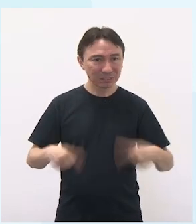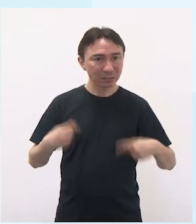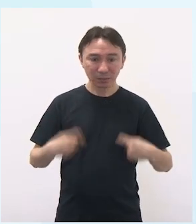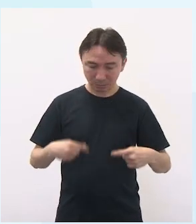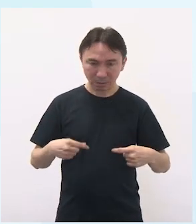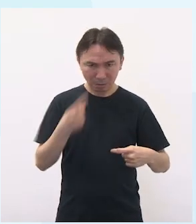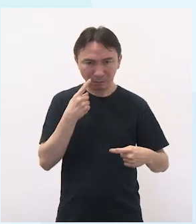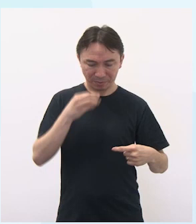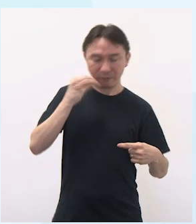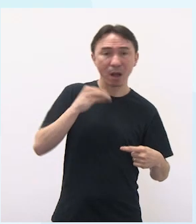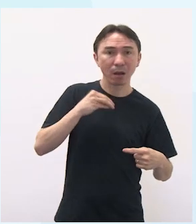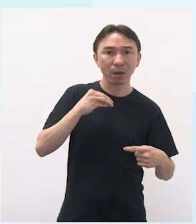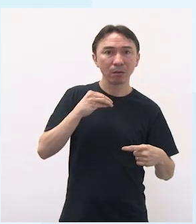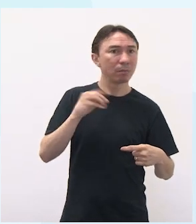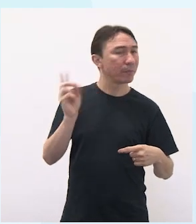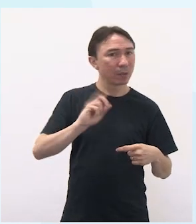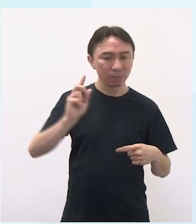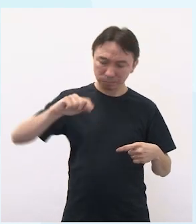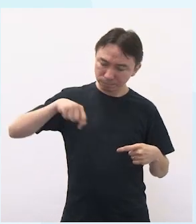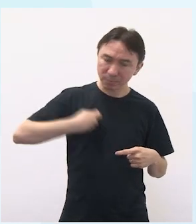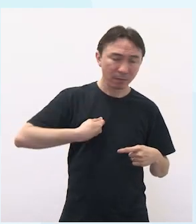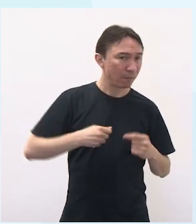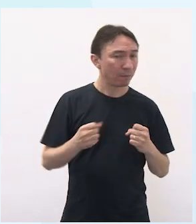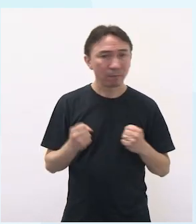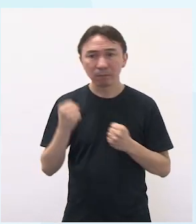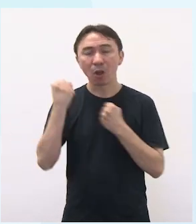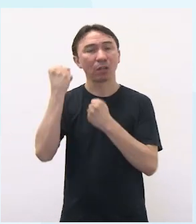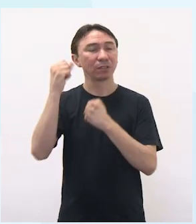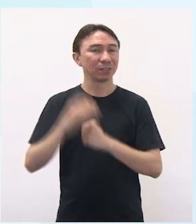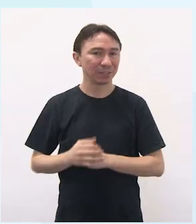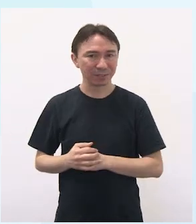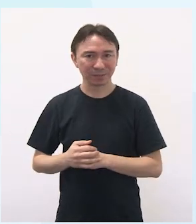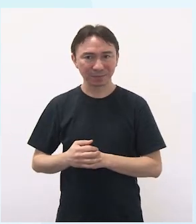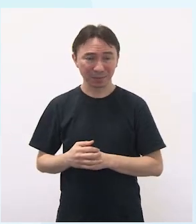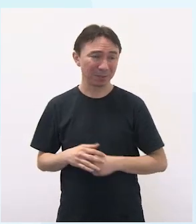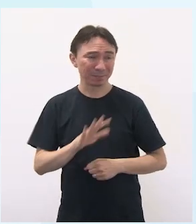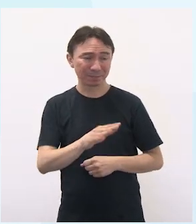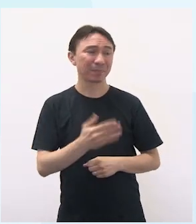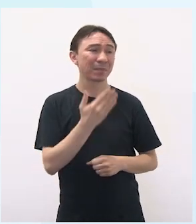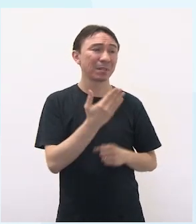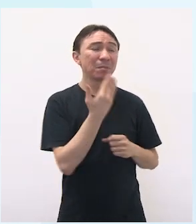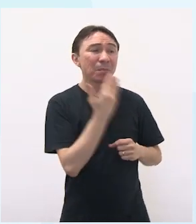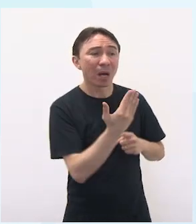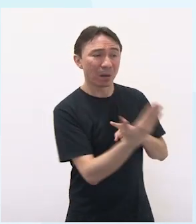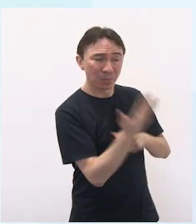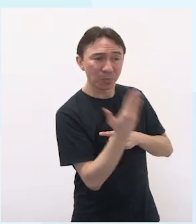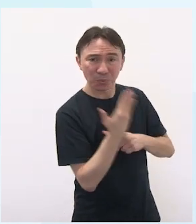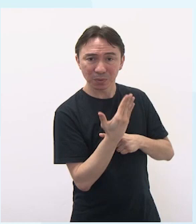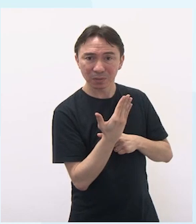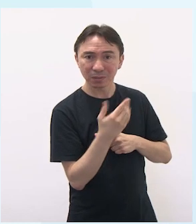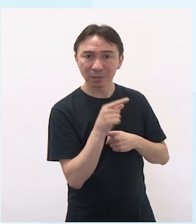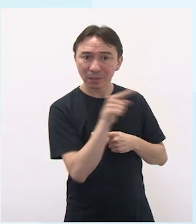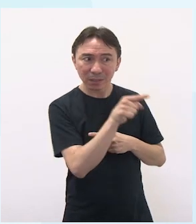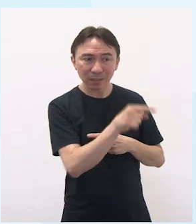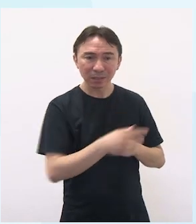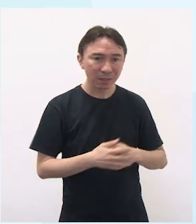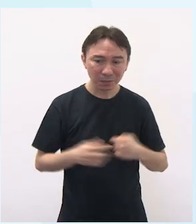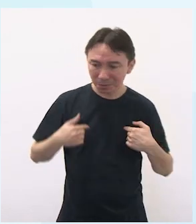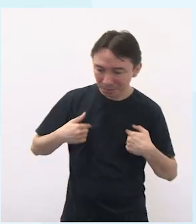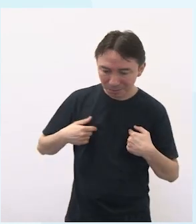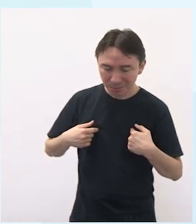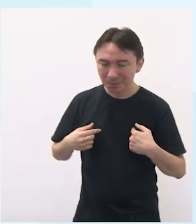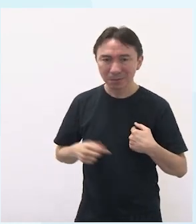ajuda dá uma grande oportunidade ao outro de mostrar que ele é necessário e a você de não se sentir